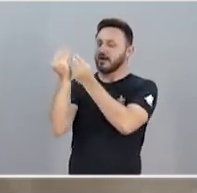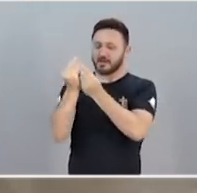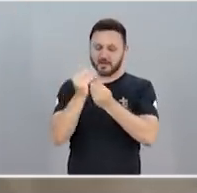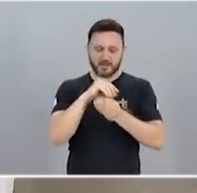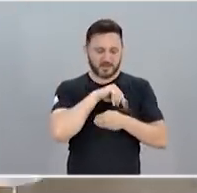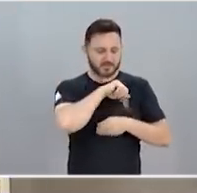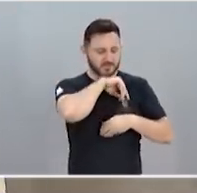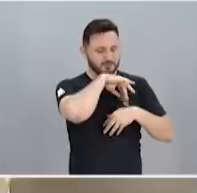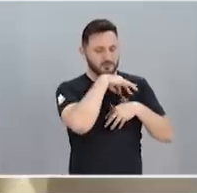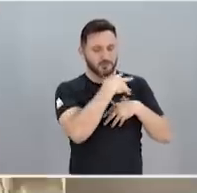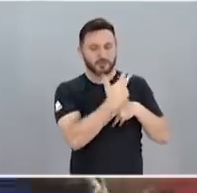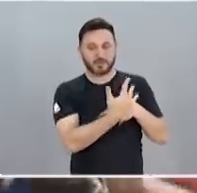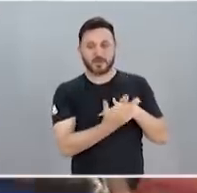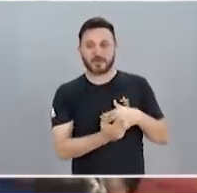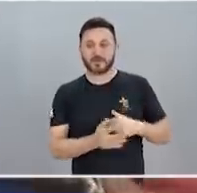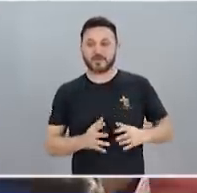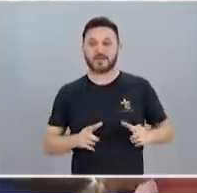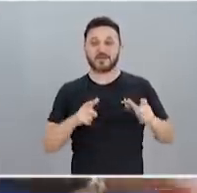encherá este